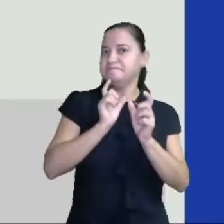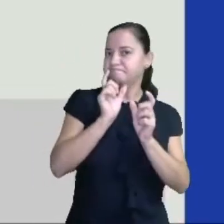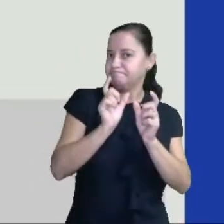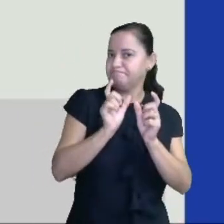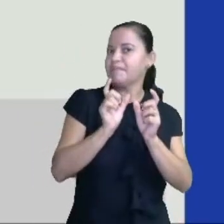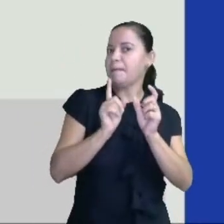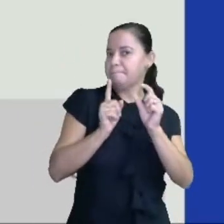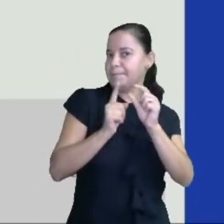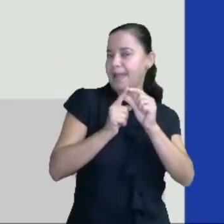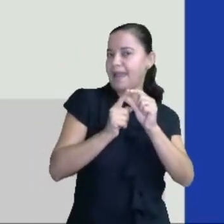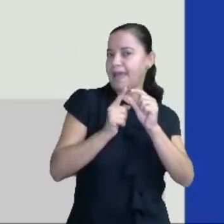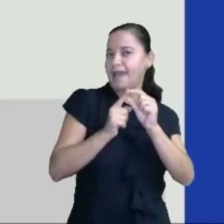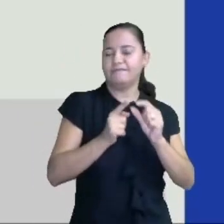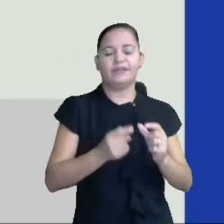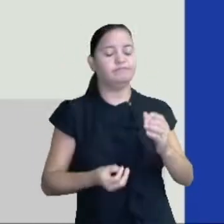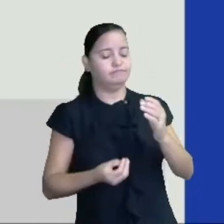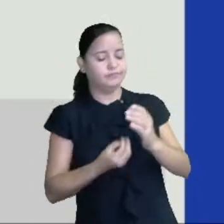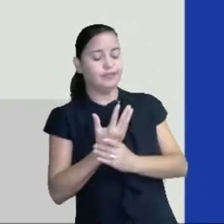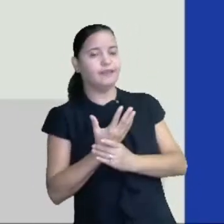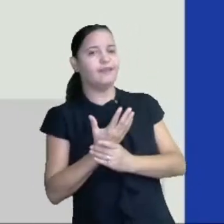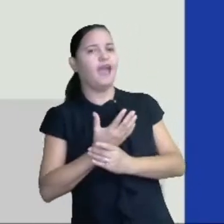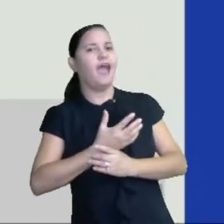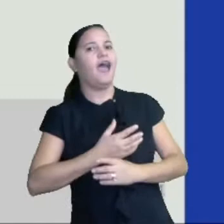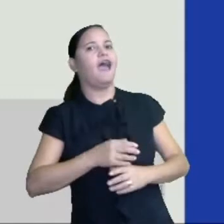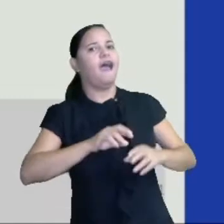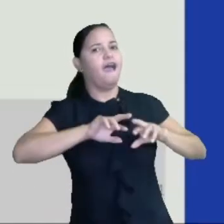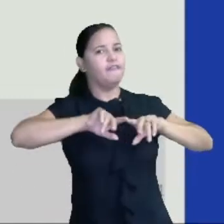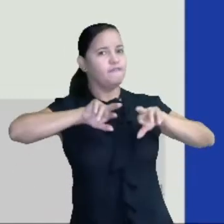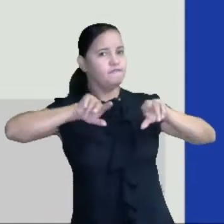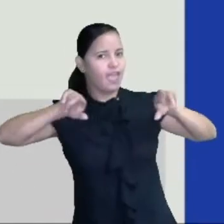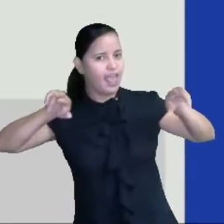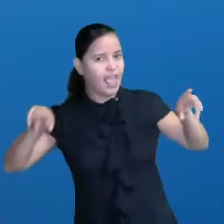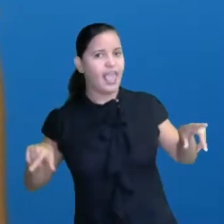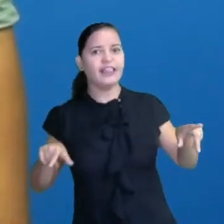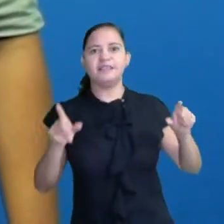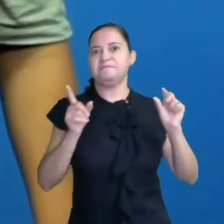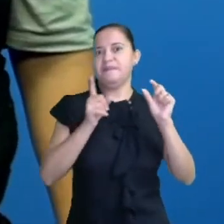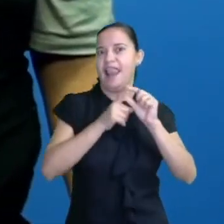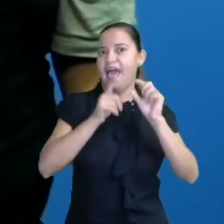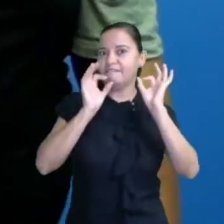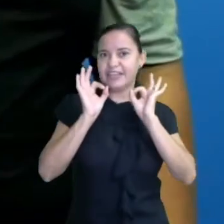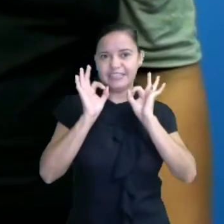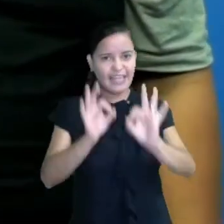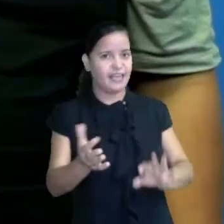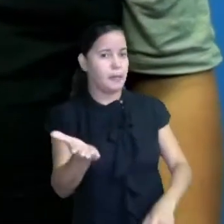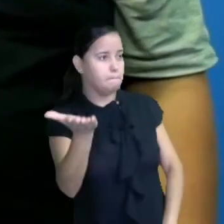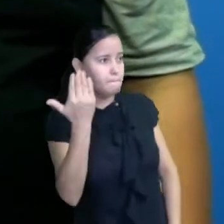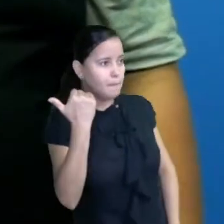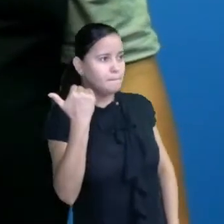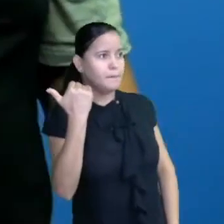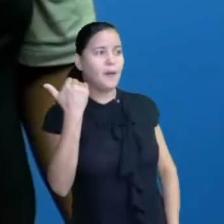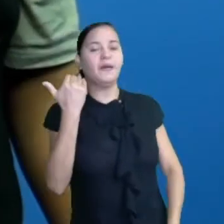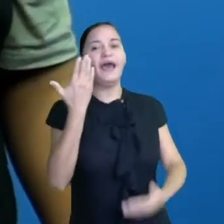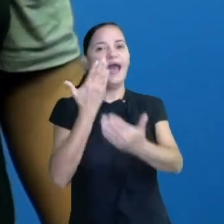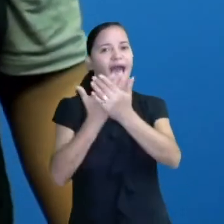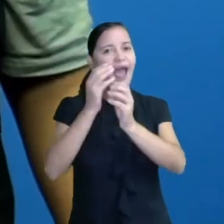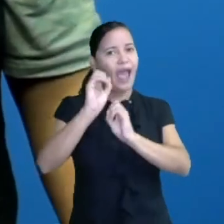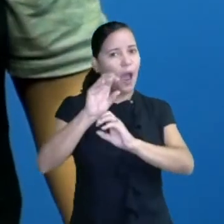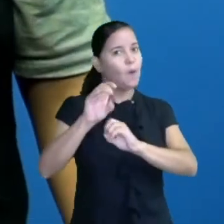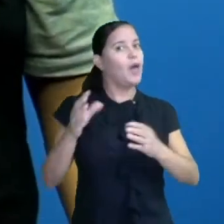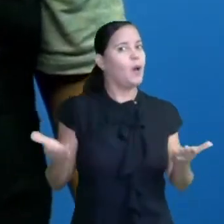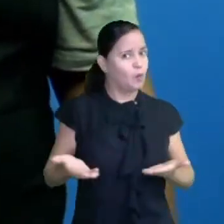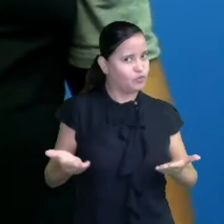e para formar novas palavras, certo? Vamos lá, gente, para a nossa aula de